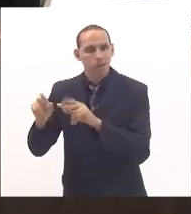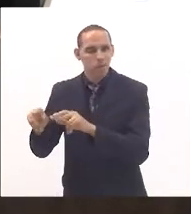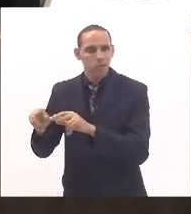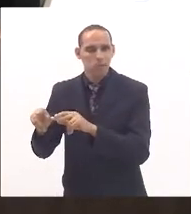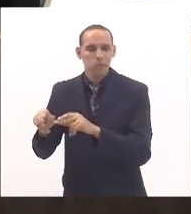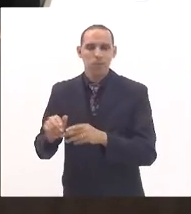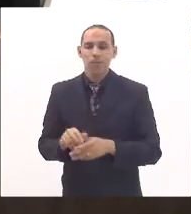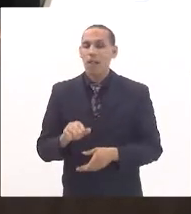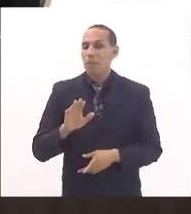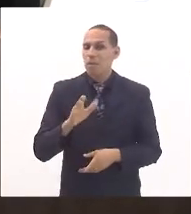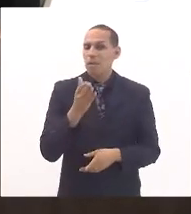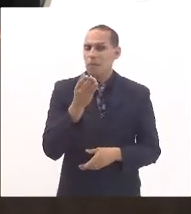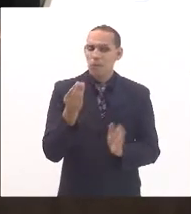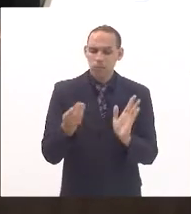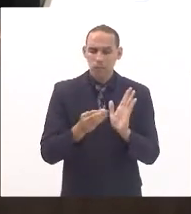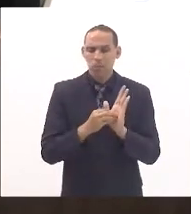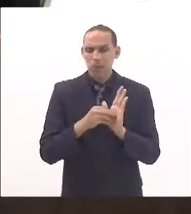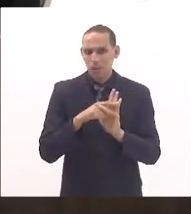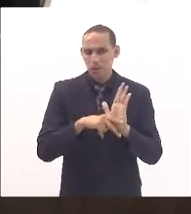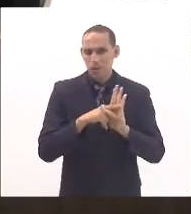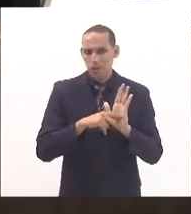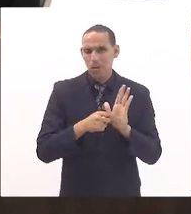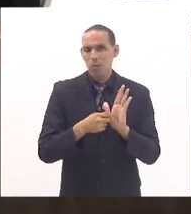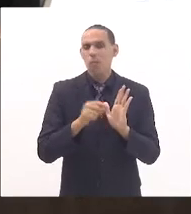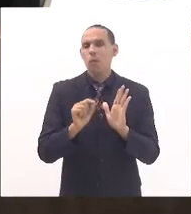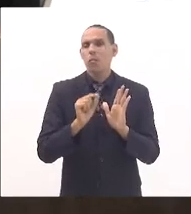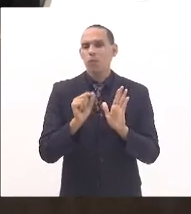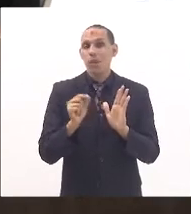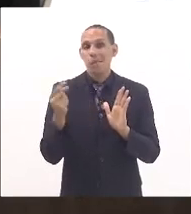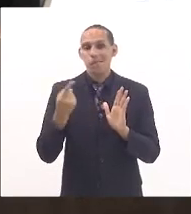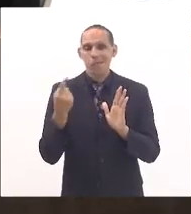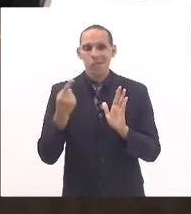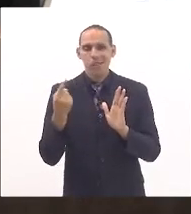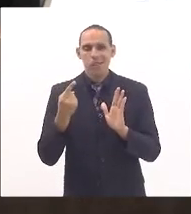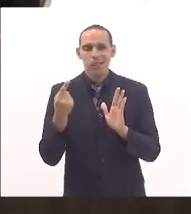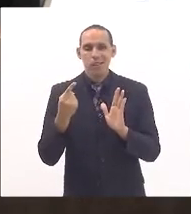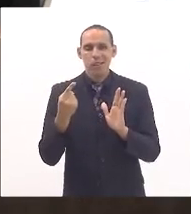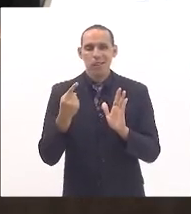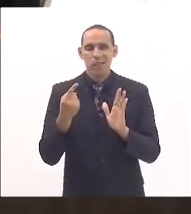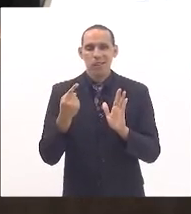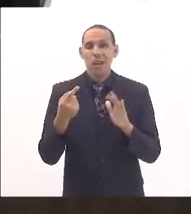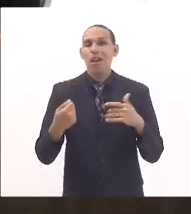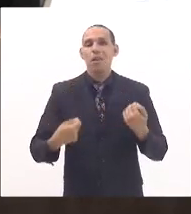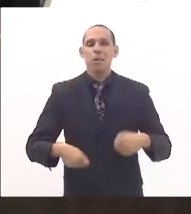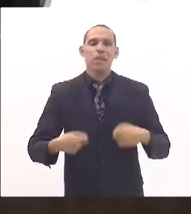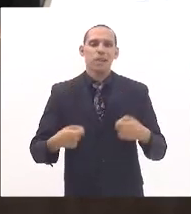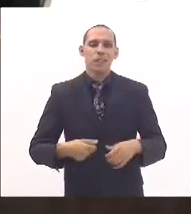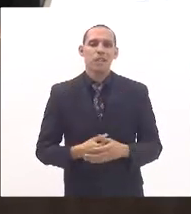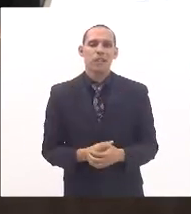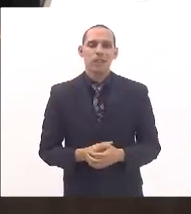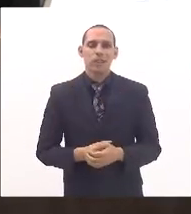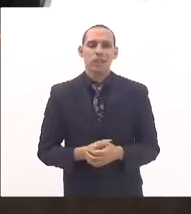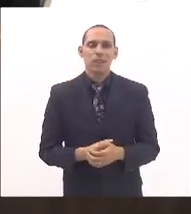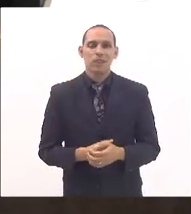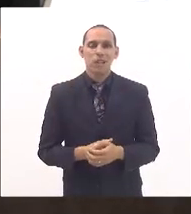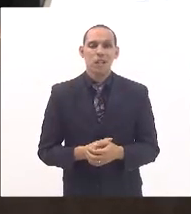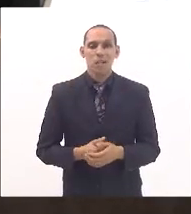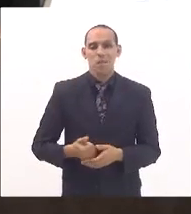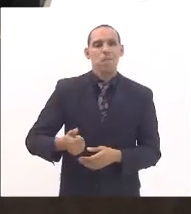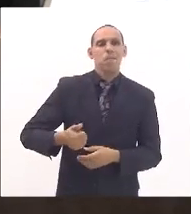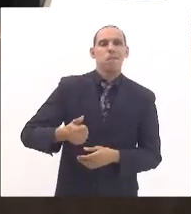Vossa Excelência botou no seu projeto que a primeira... tem que ser maior do